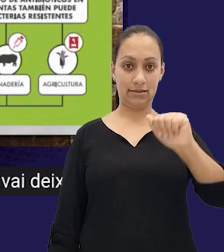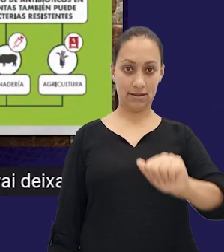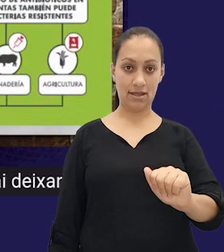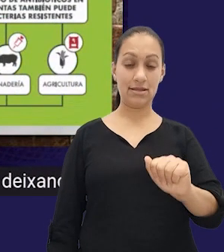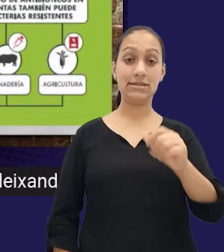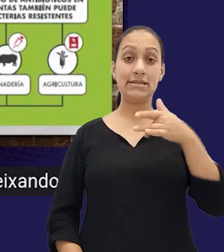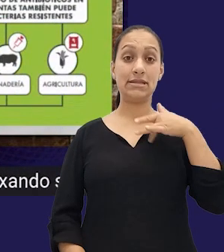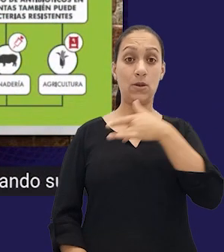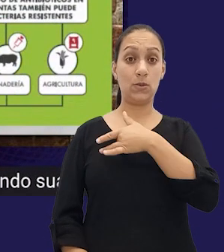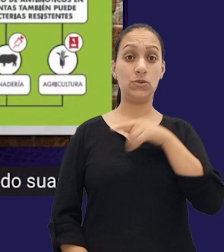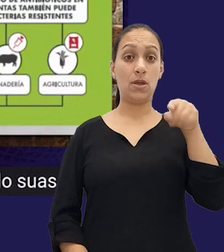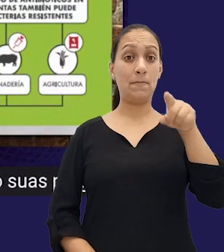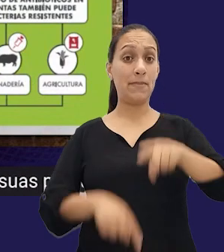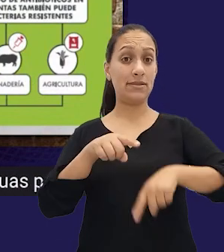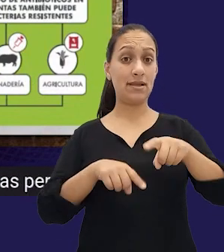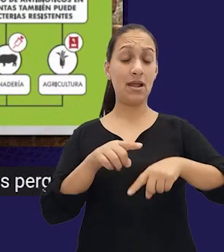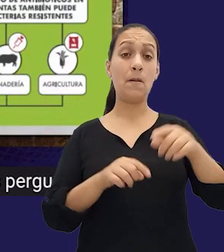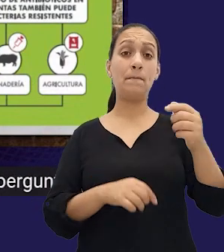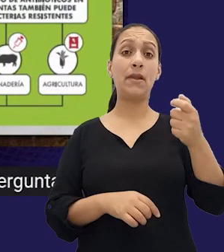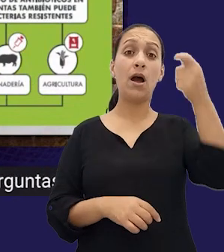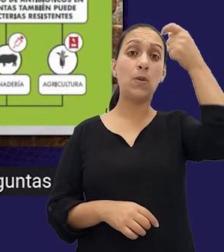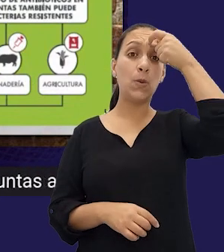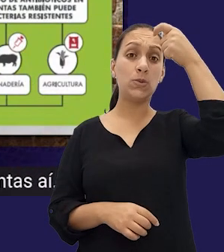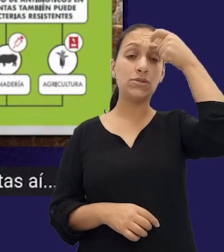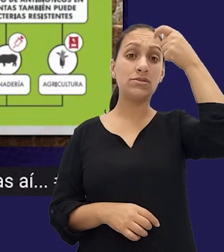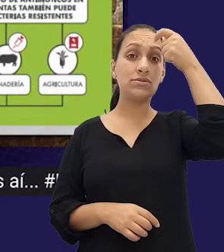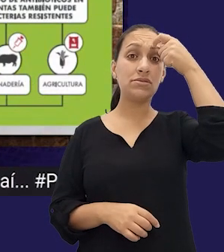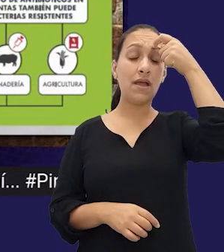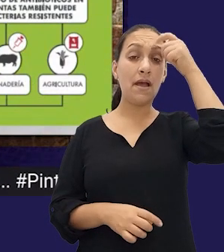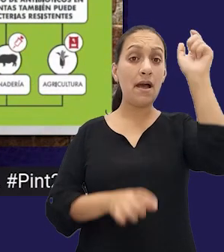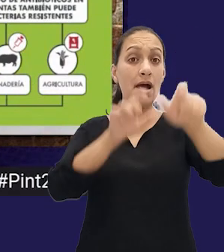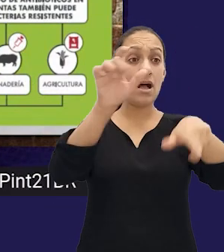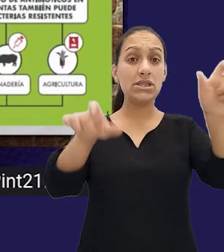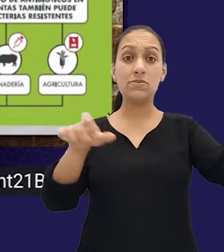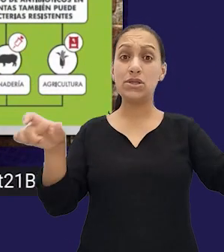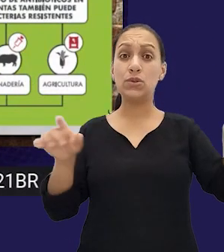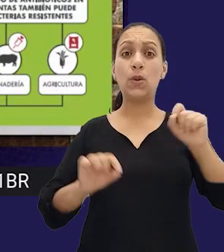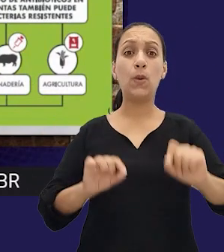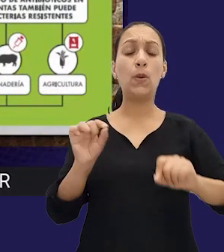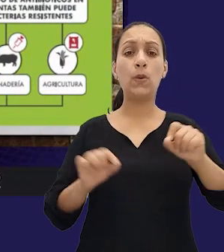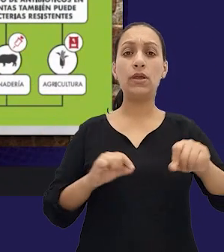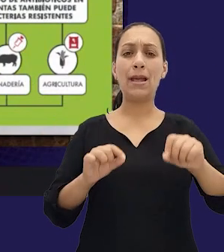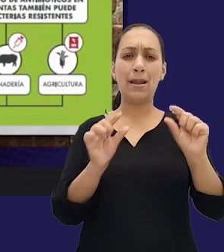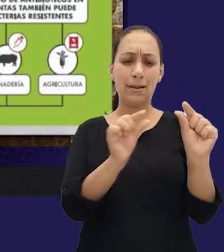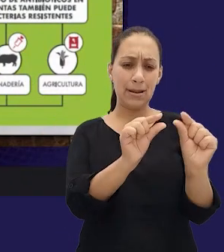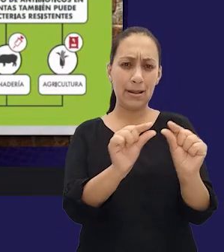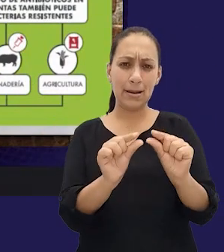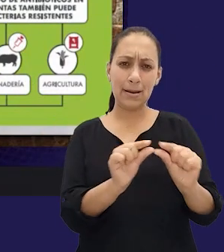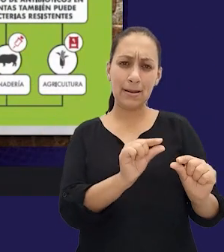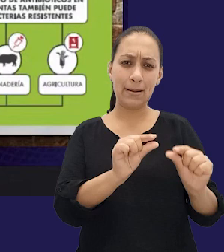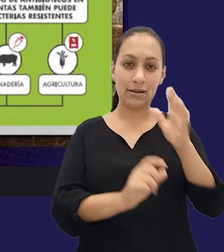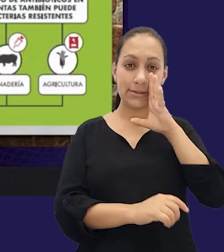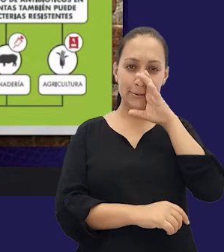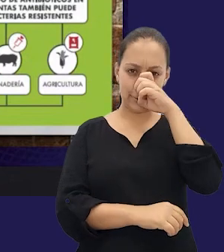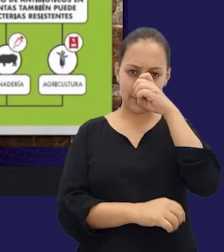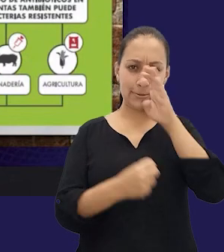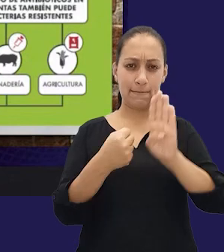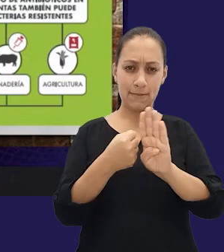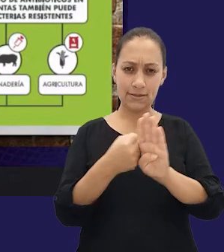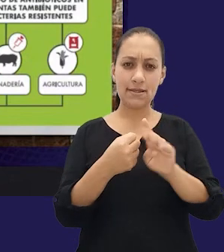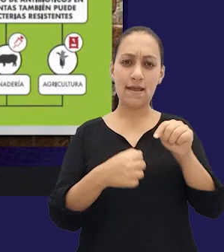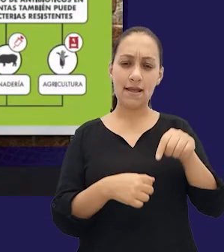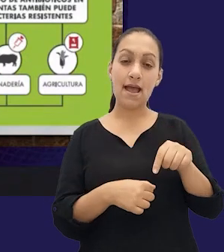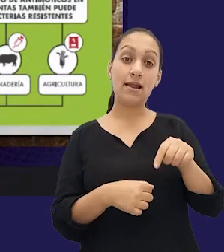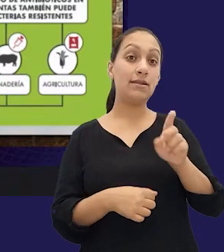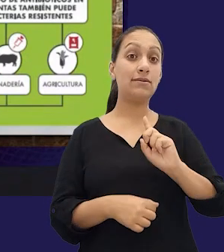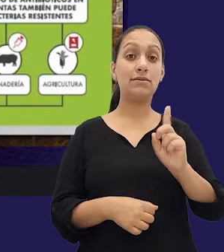divulgação justamente para conscientizar as pessoas de que os micro-organismos resistentes, as bactérias resistentes, elas